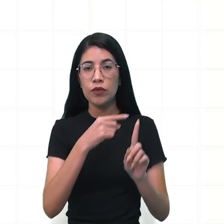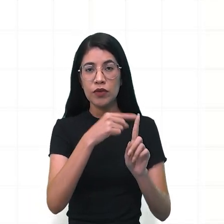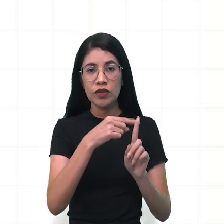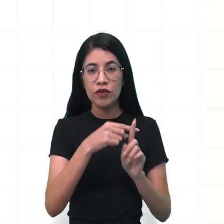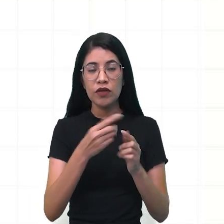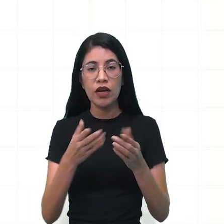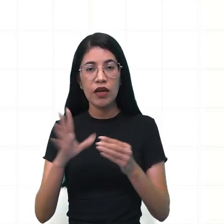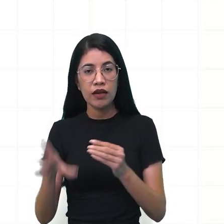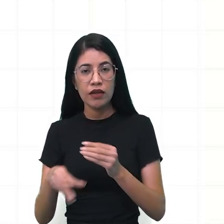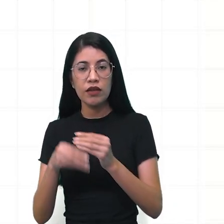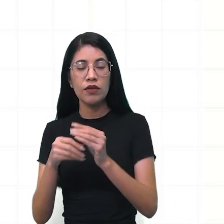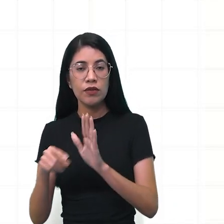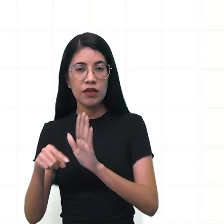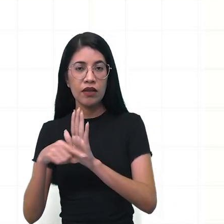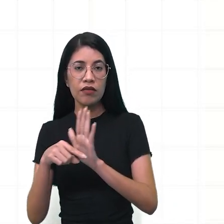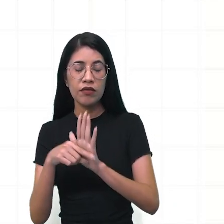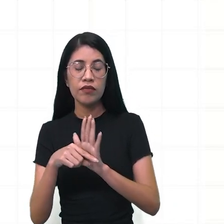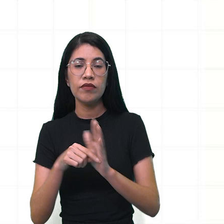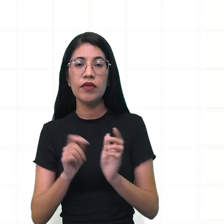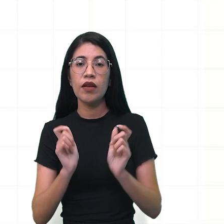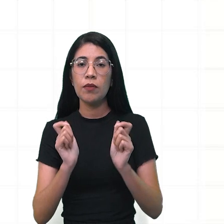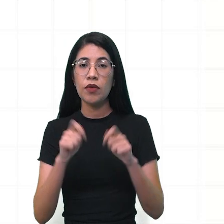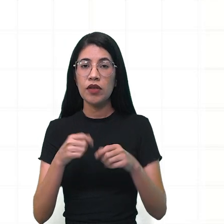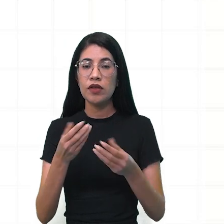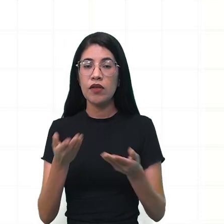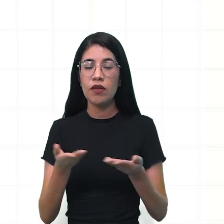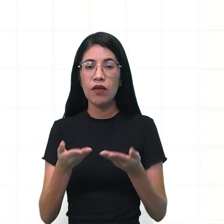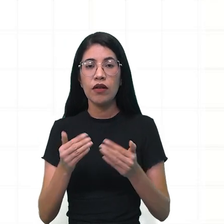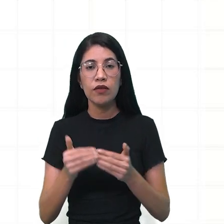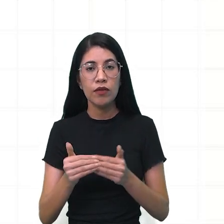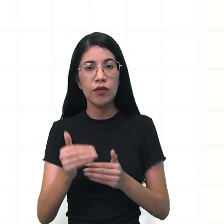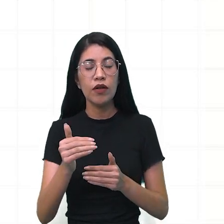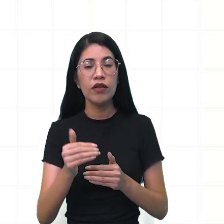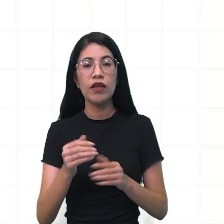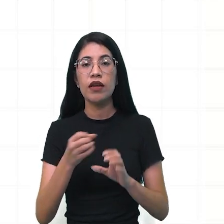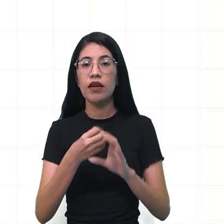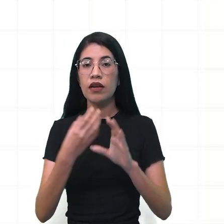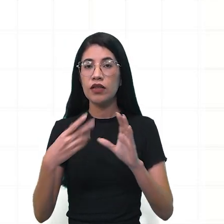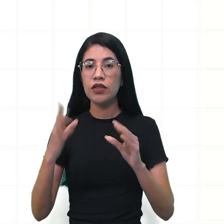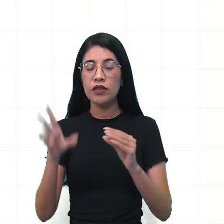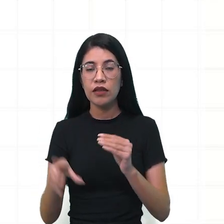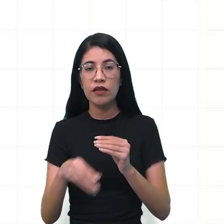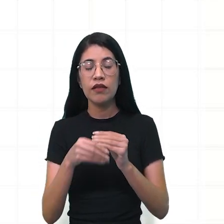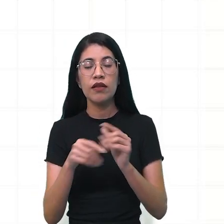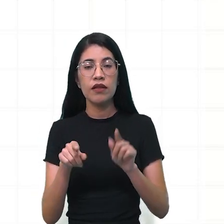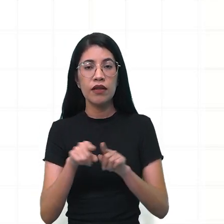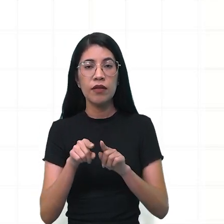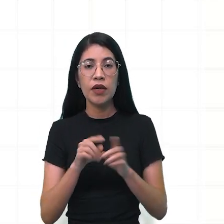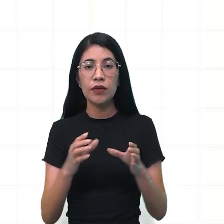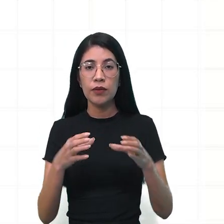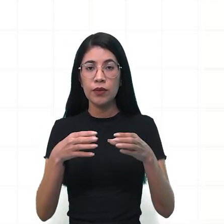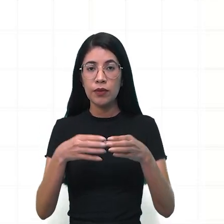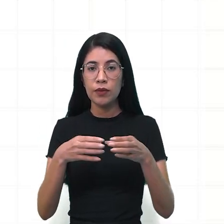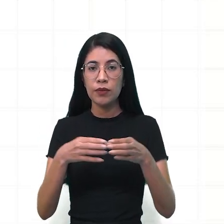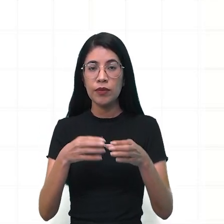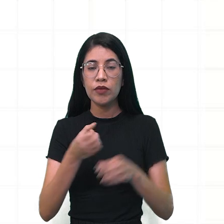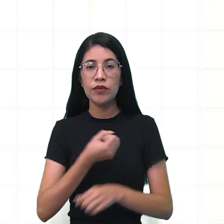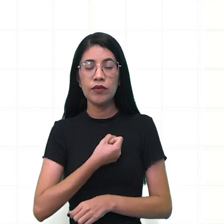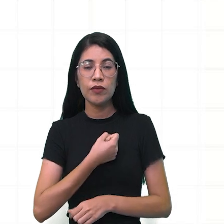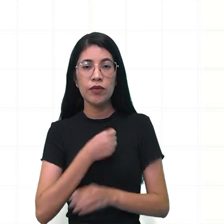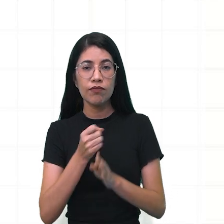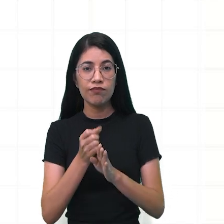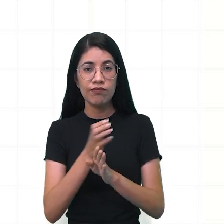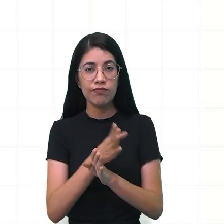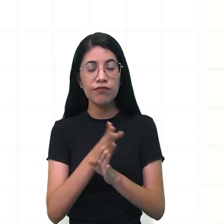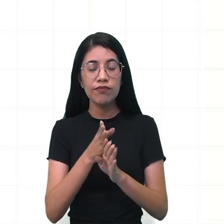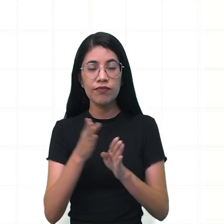essa localização, nós podemos continuar, então, outras características desse conjunto, tá?